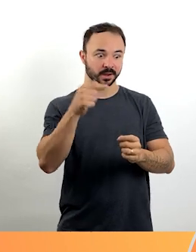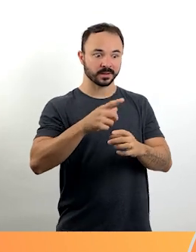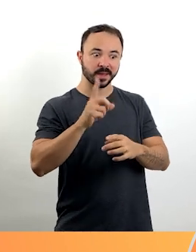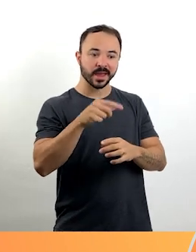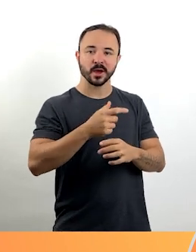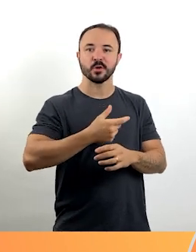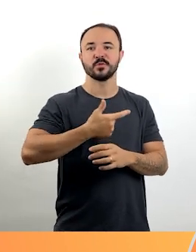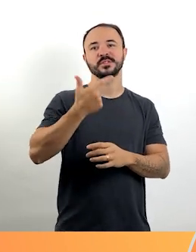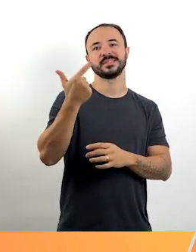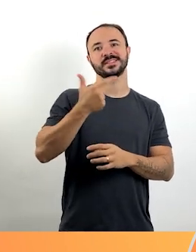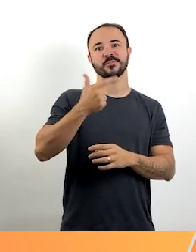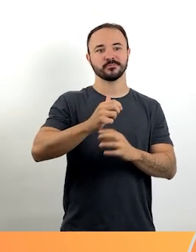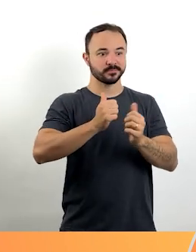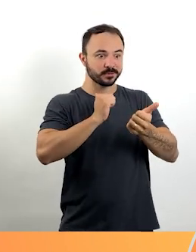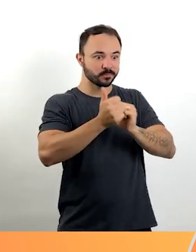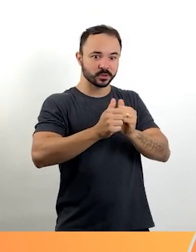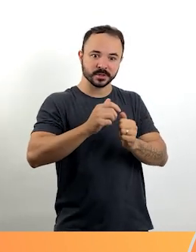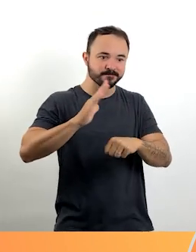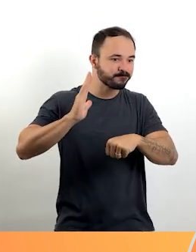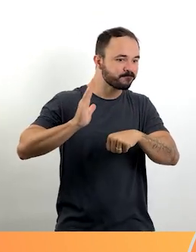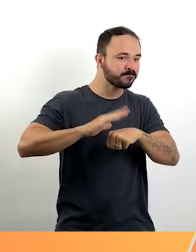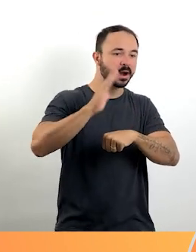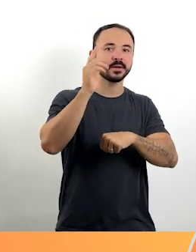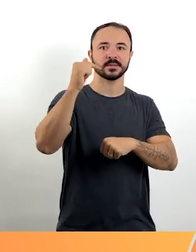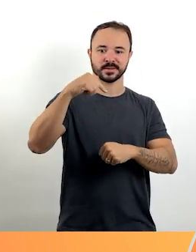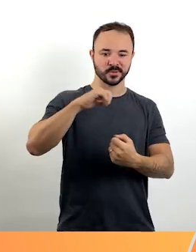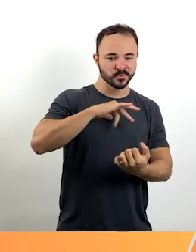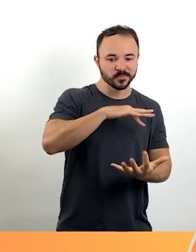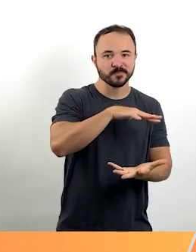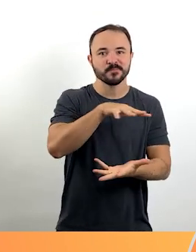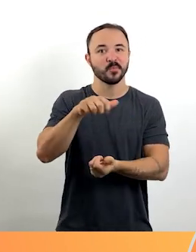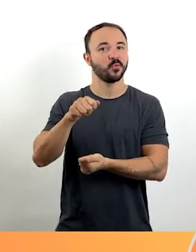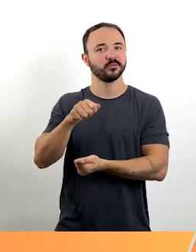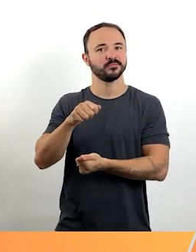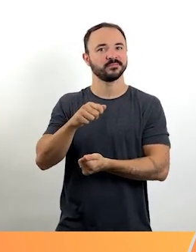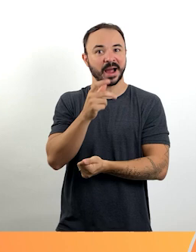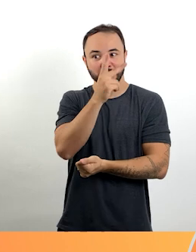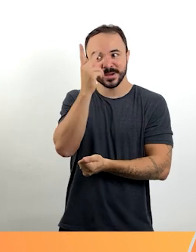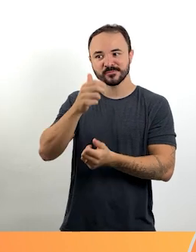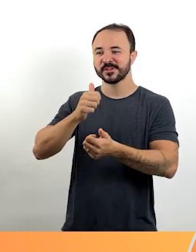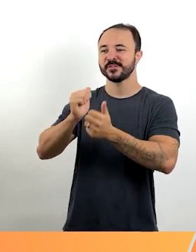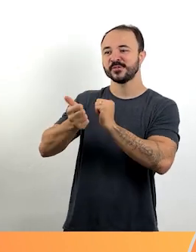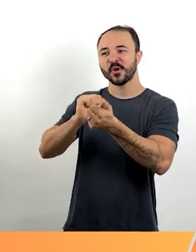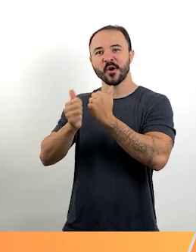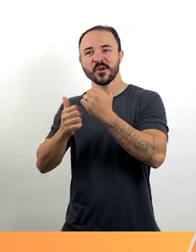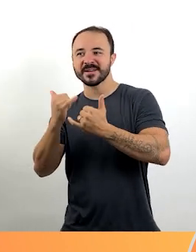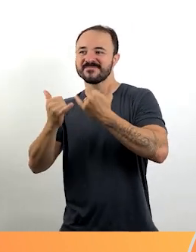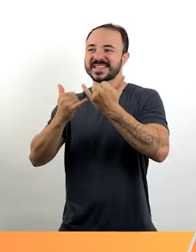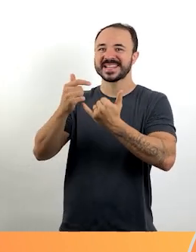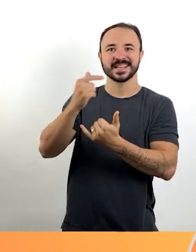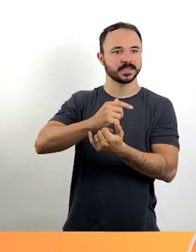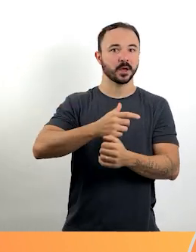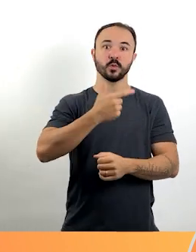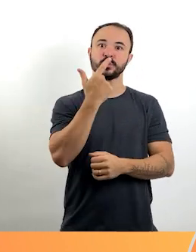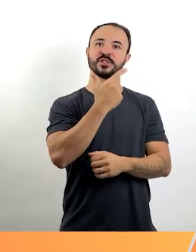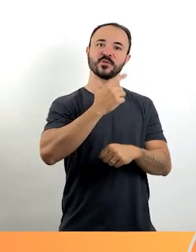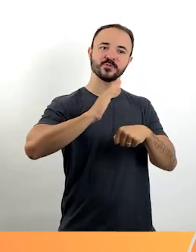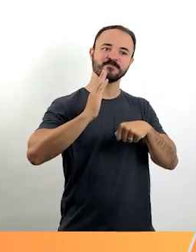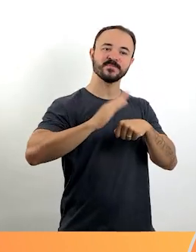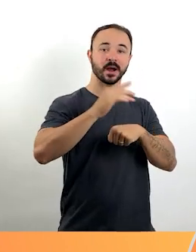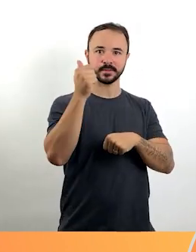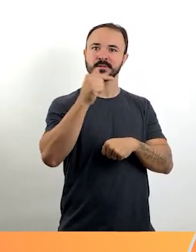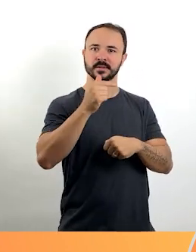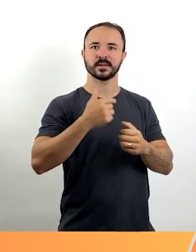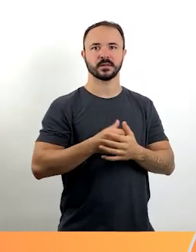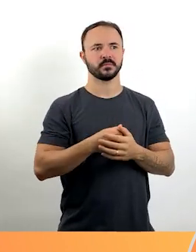esporte mais praticado no mundo. Nossa, professor! Então toda essa movimentação do badminton